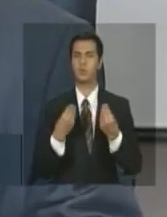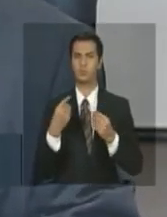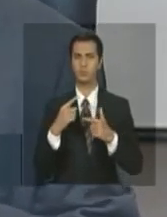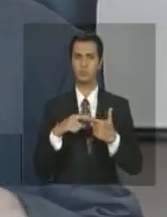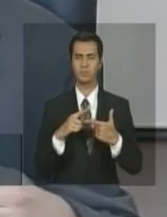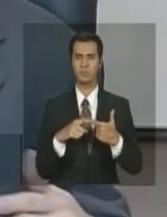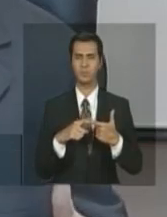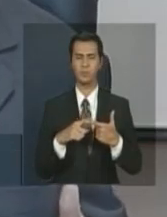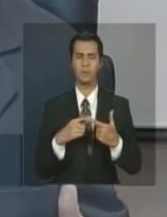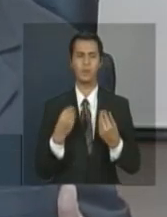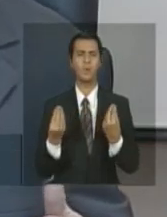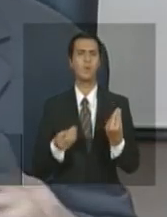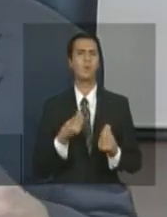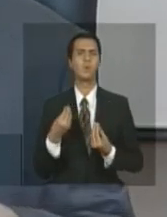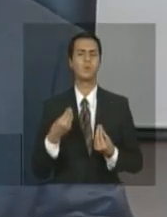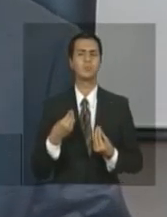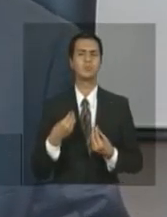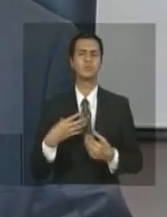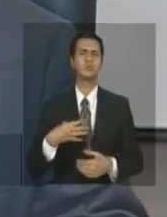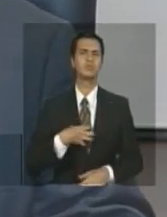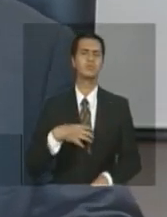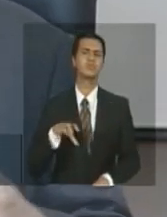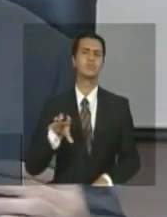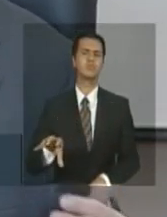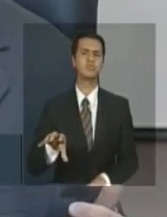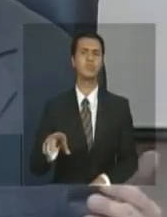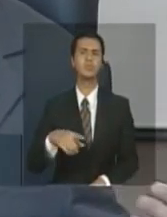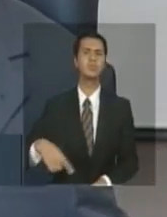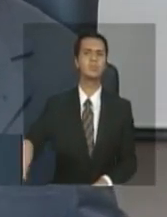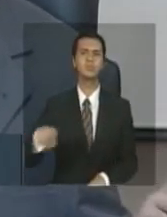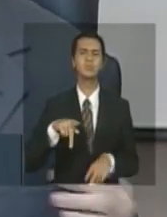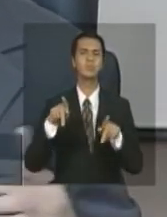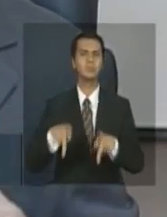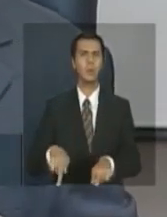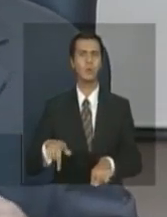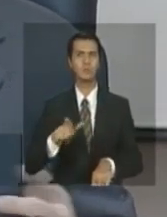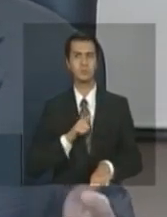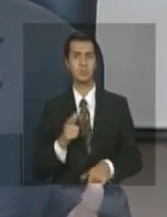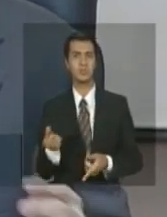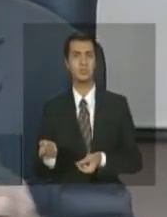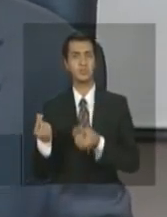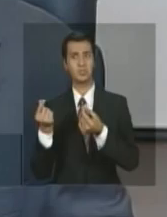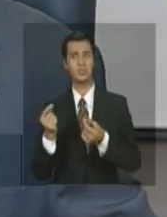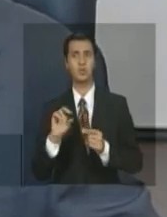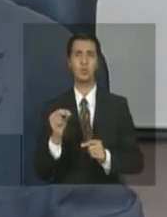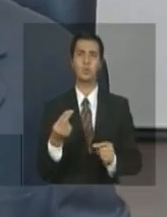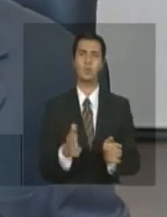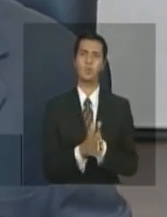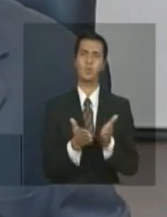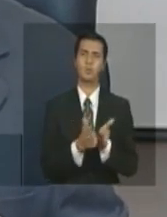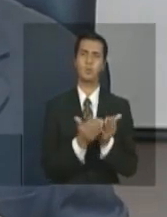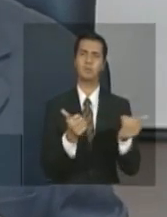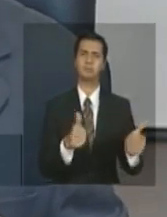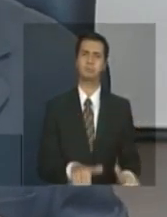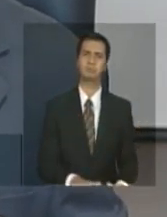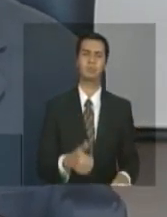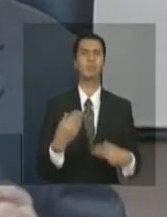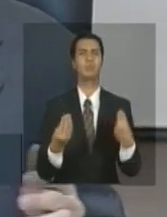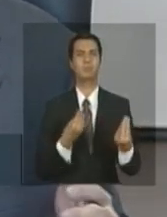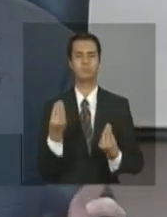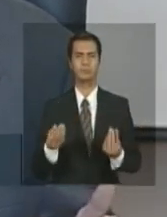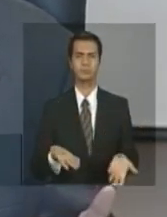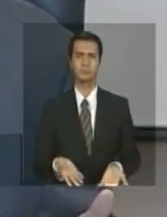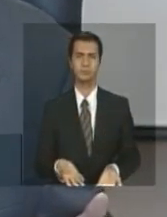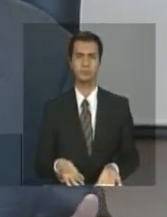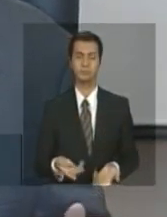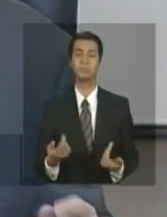melhor forma de se medir se a população está enriquecendo, empobrecendo ou se mantendo estável em relação à questão de renda?